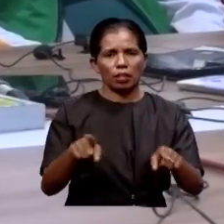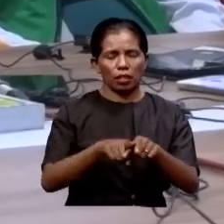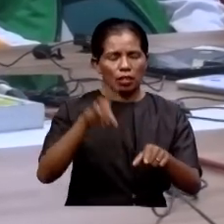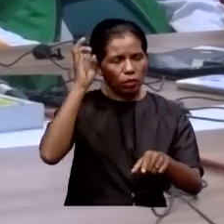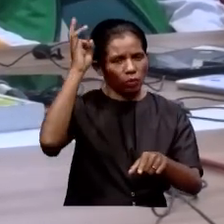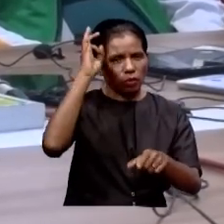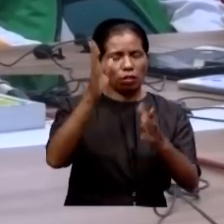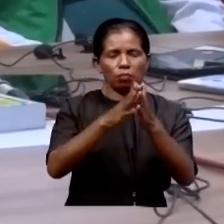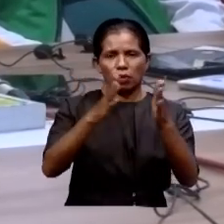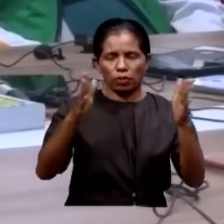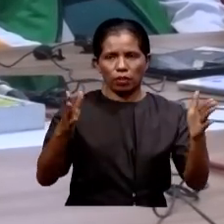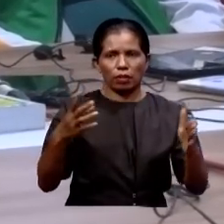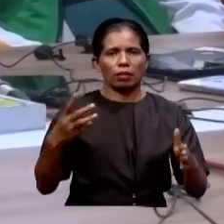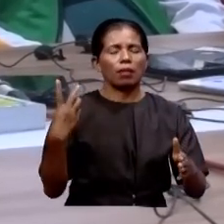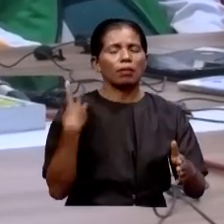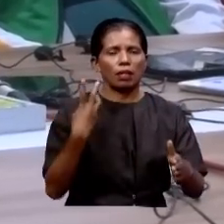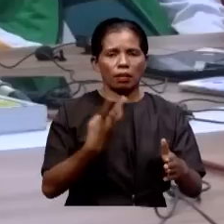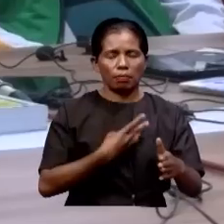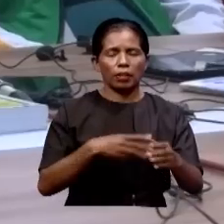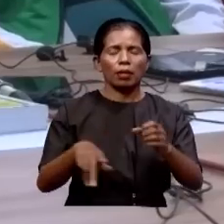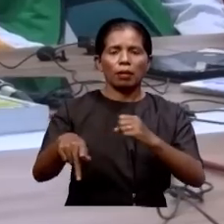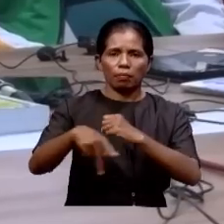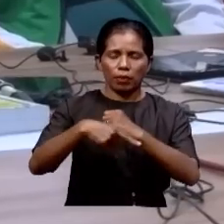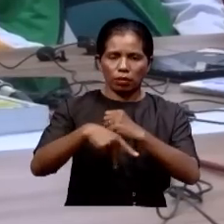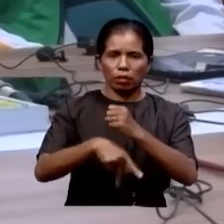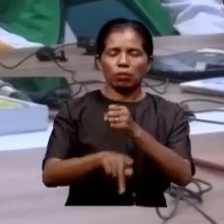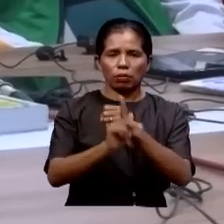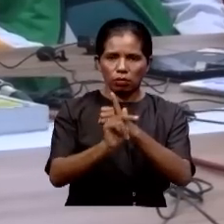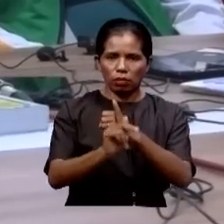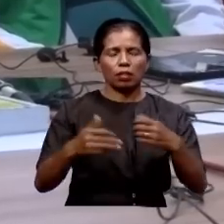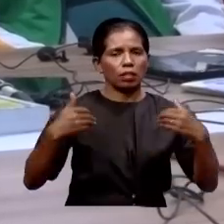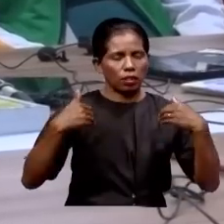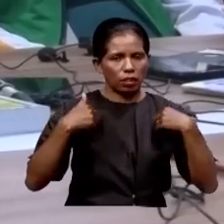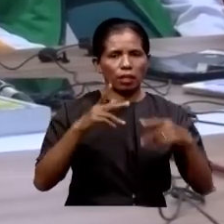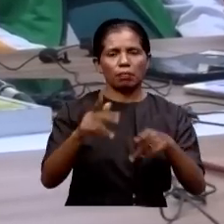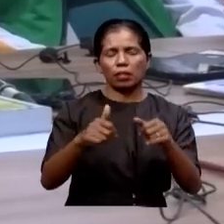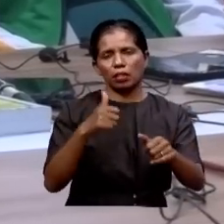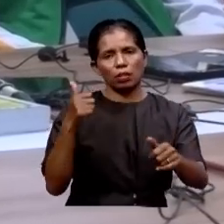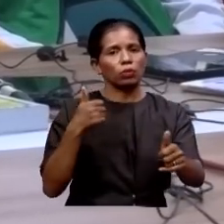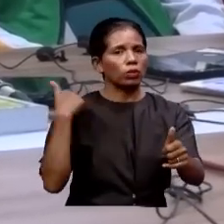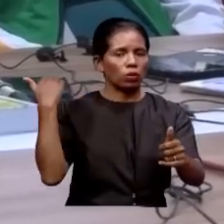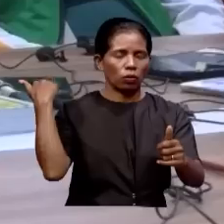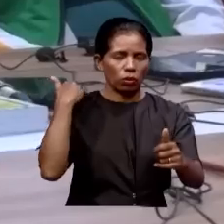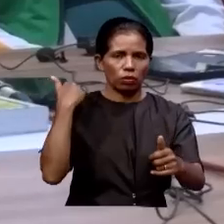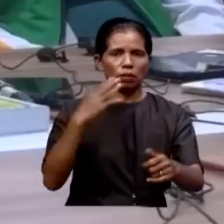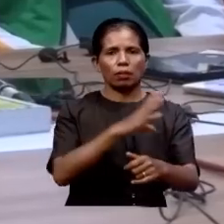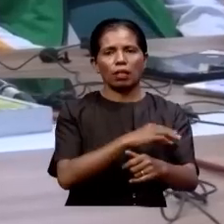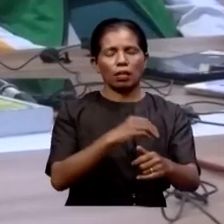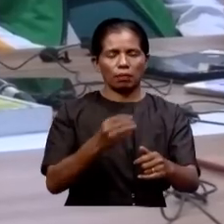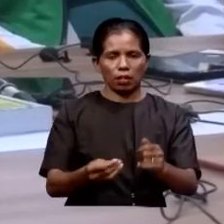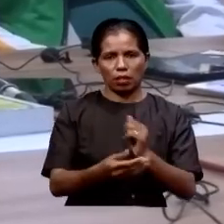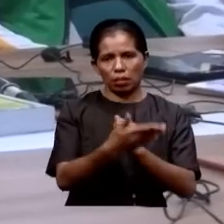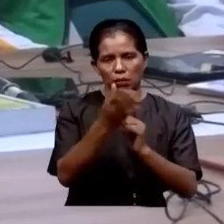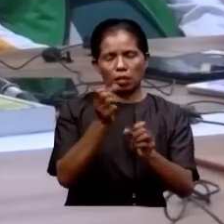botida mai partido kunto. Berarti ia betruma husikotu maka itabot